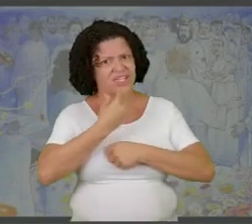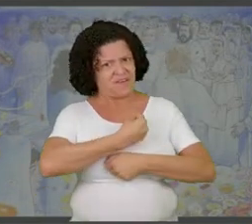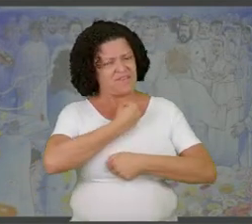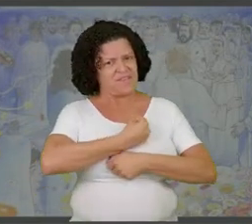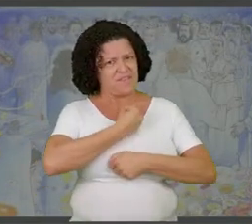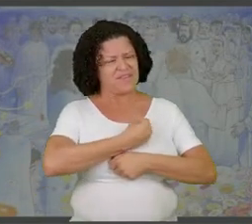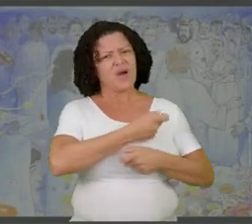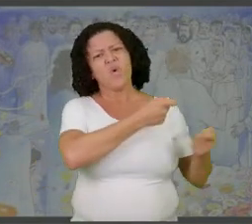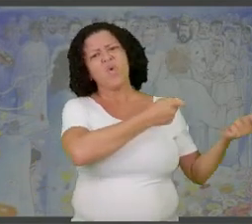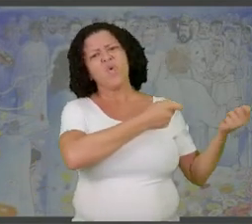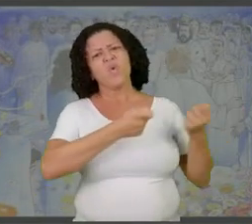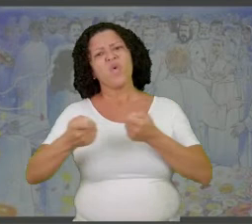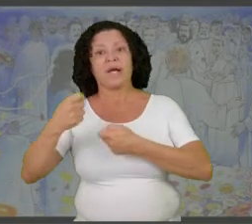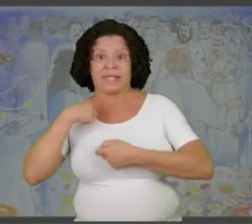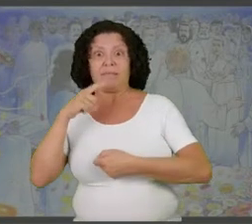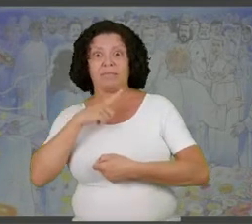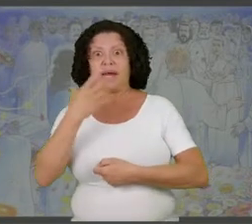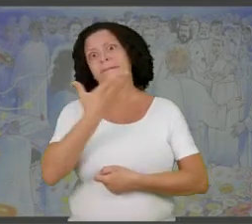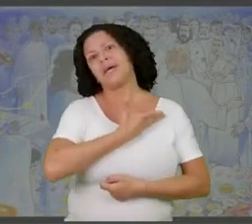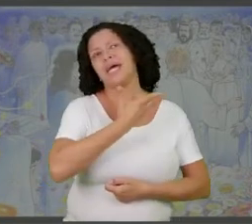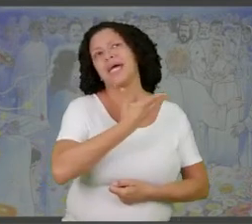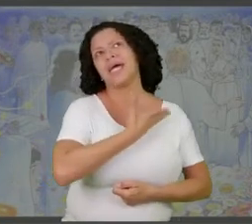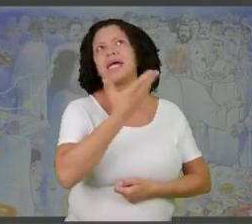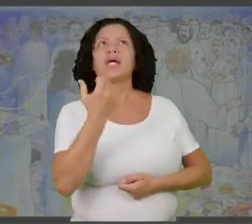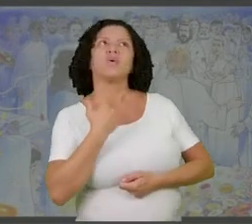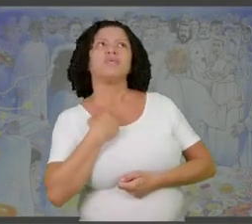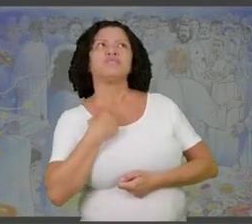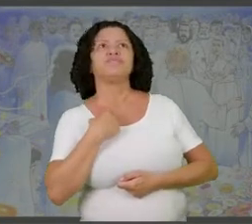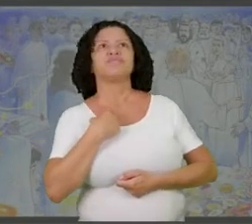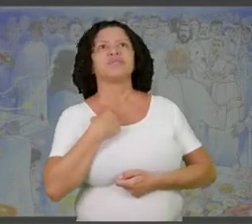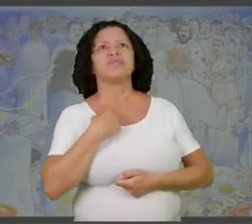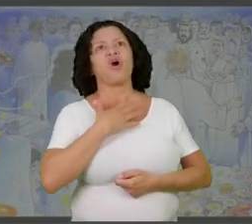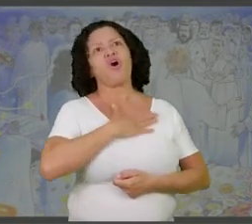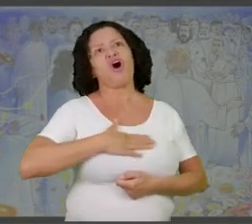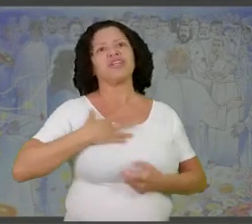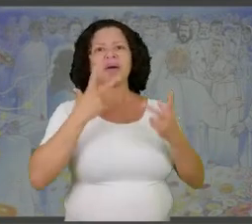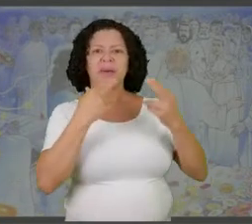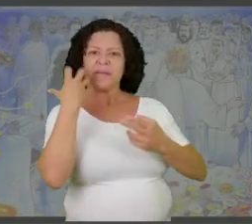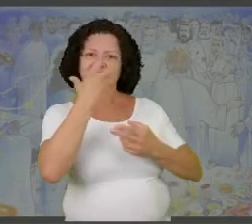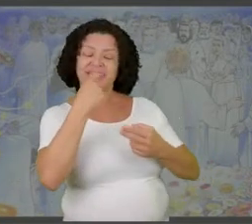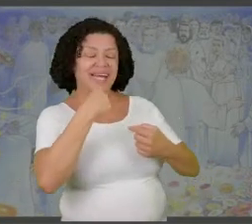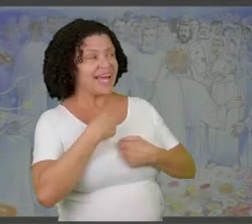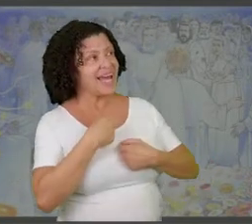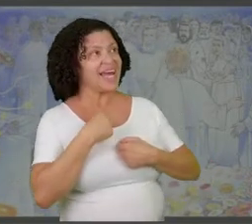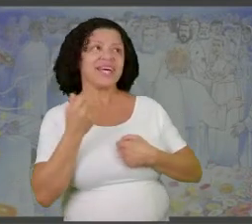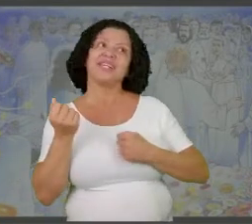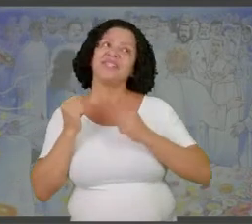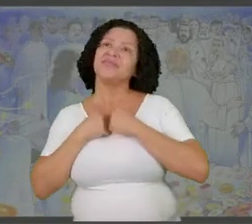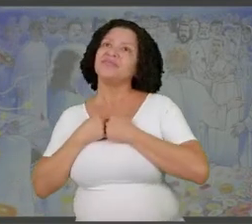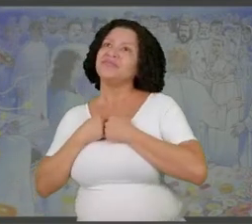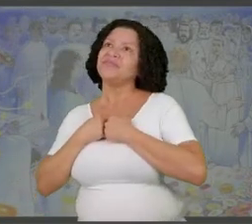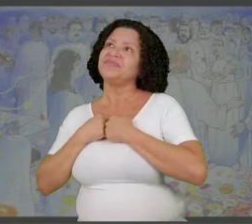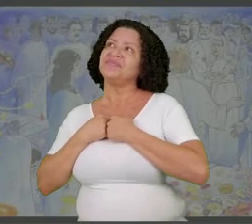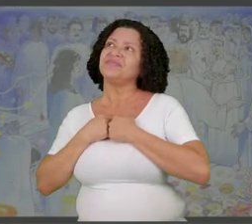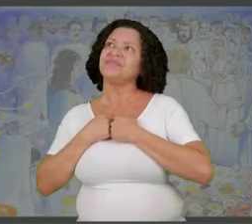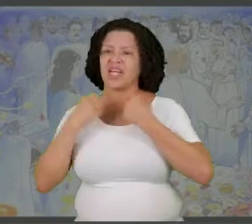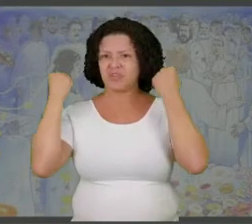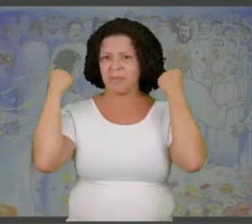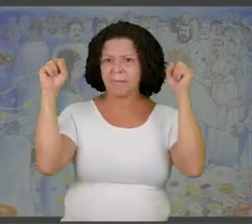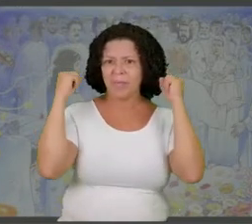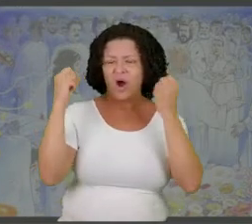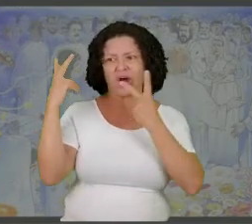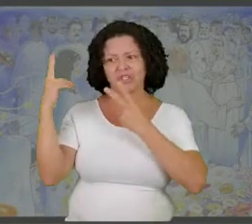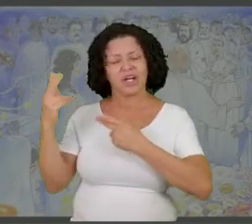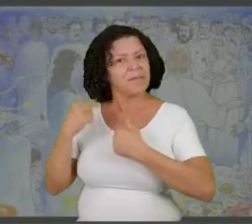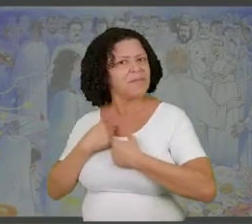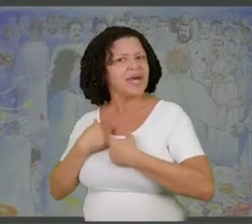vida cotidiana, temos amigos que têm o mesmo gosto musical, que temos afinidade por praticar o mesmo